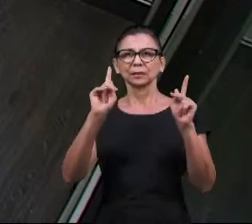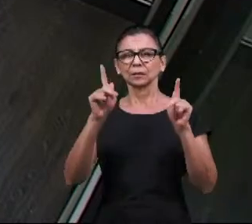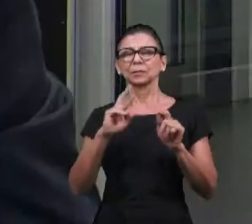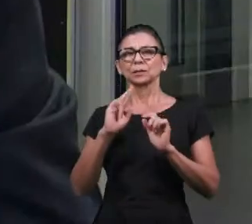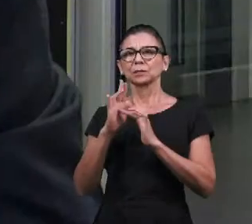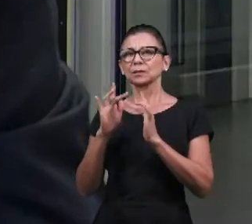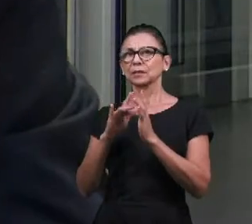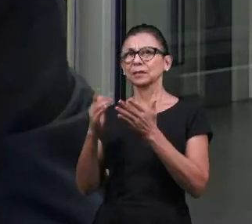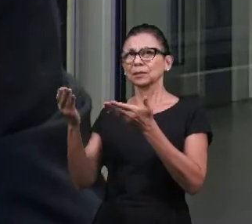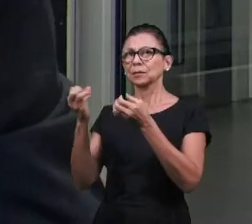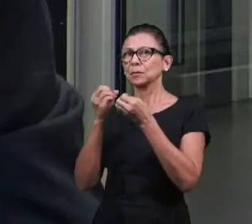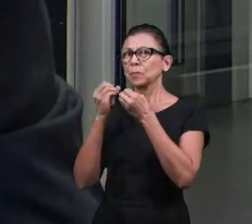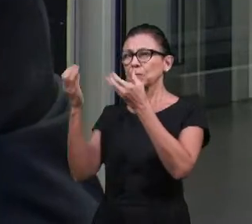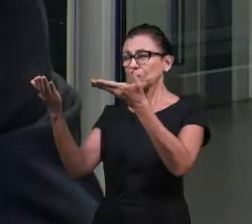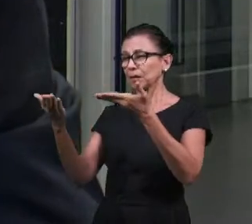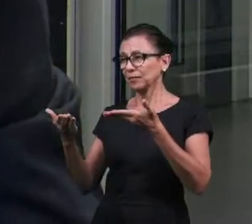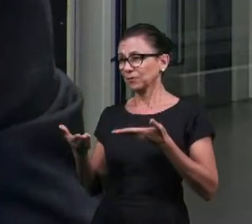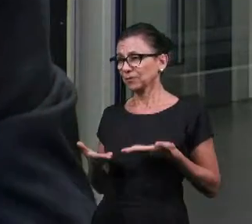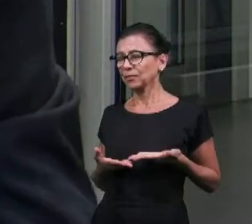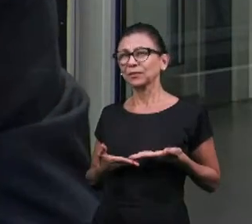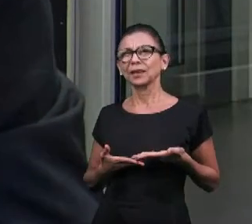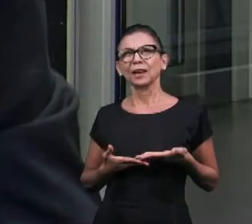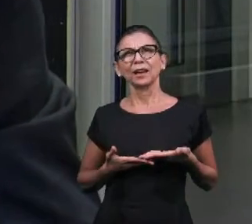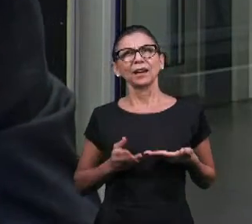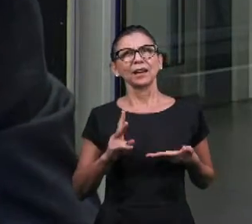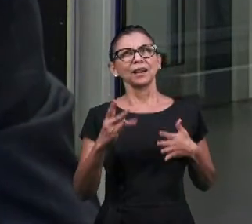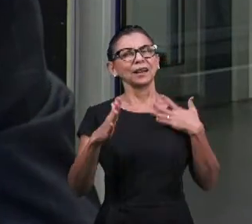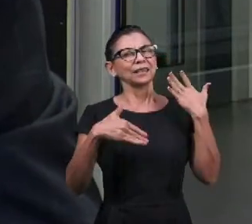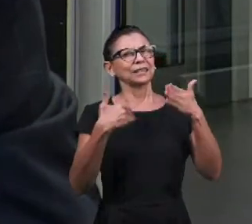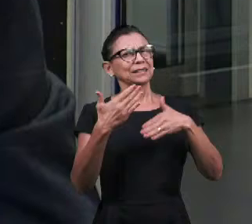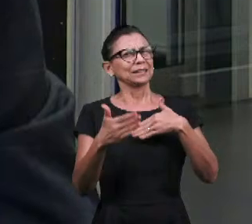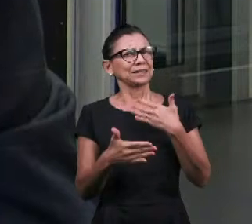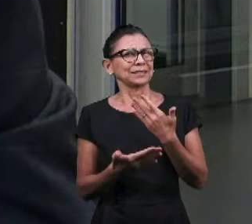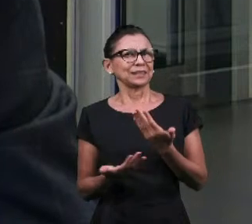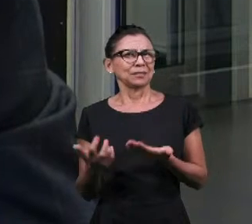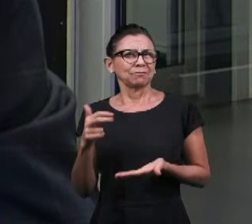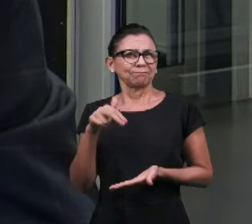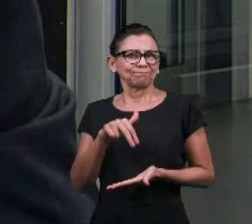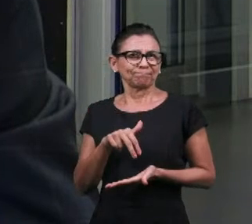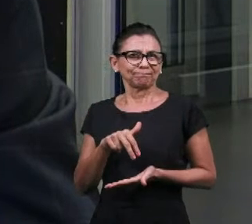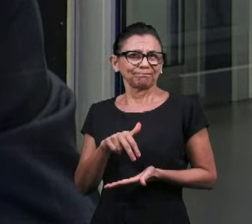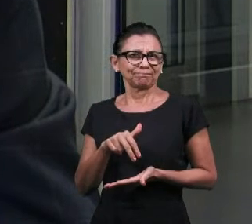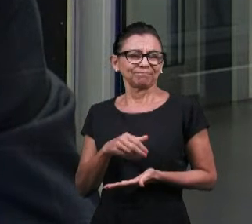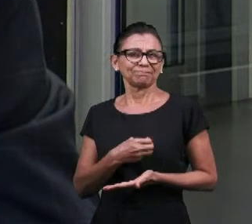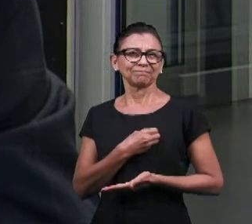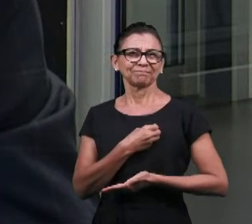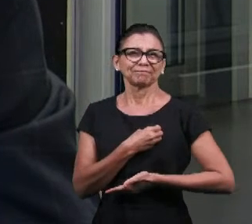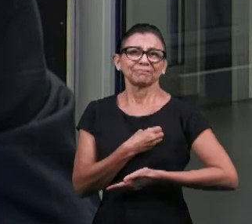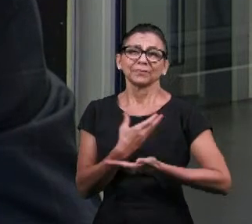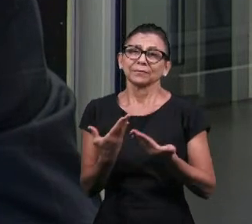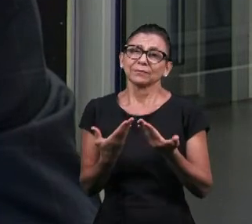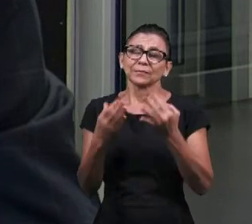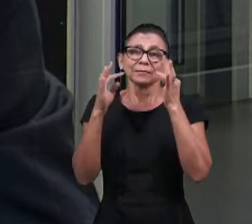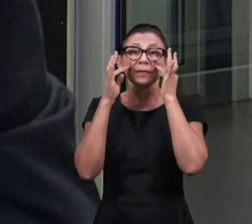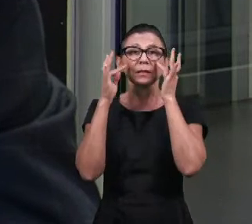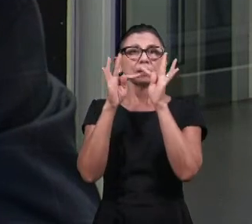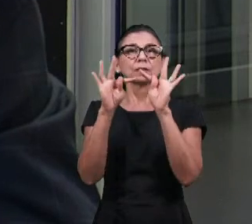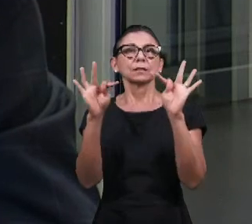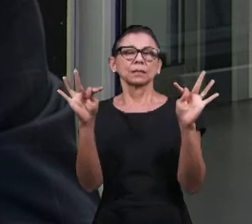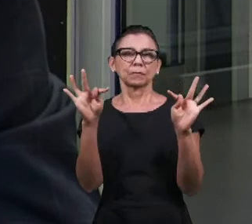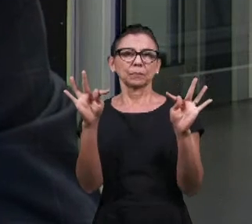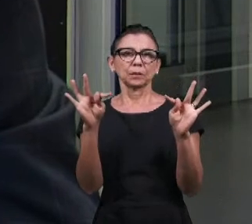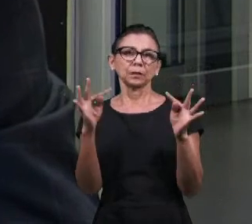bem-vindo. Jorge, é sempre uma grande alegria estar aqui com vocês, tá? E o testemunho de um servo